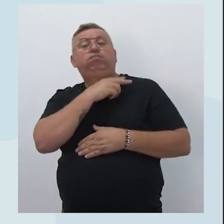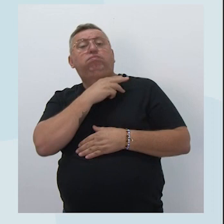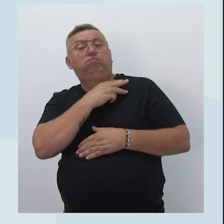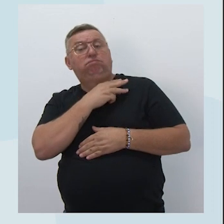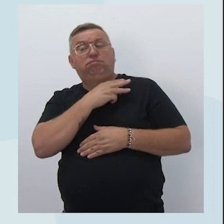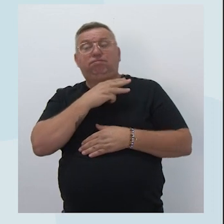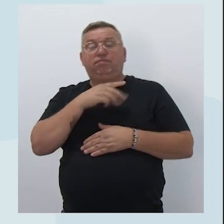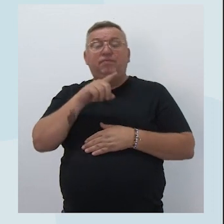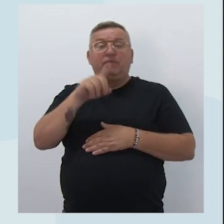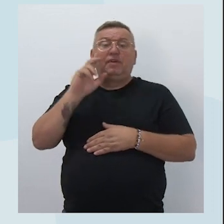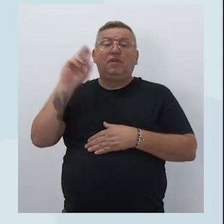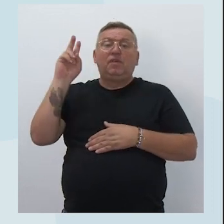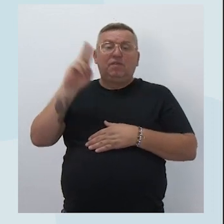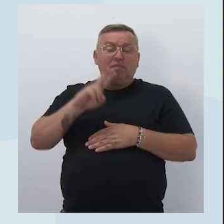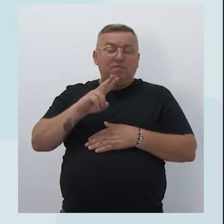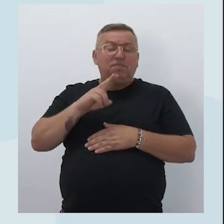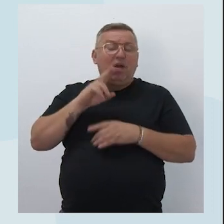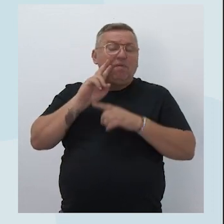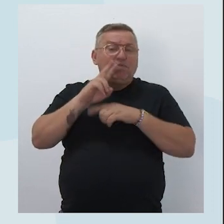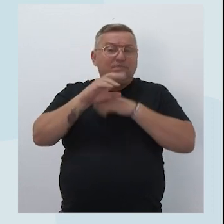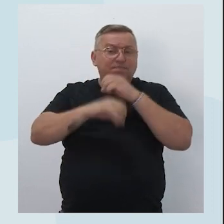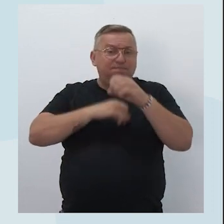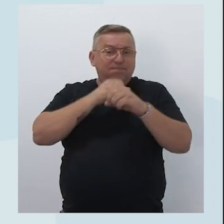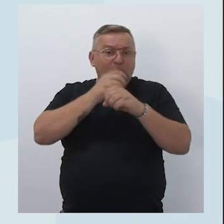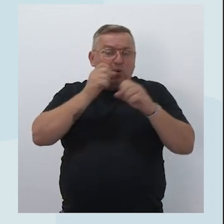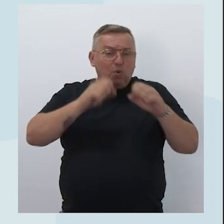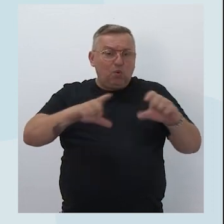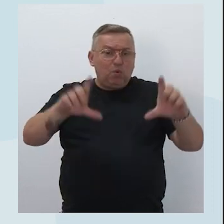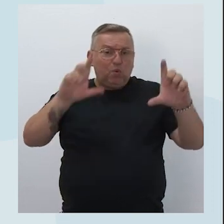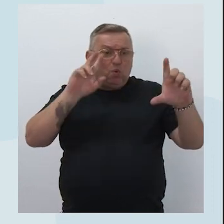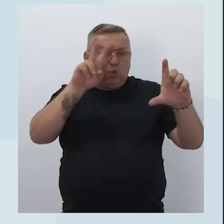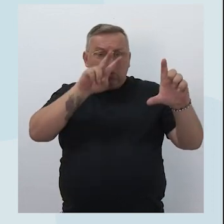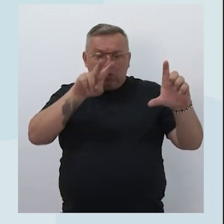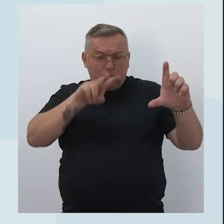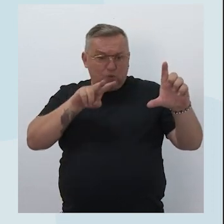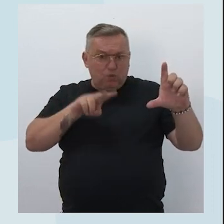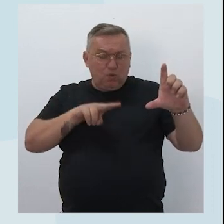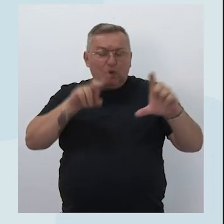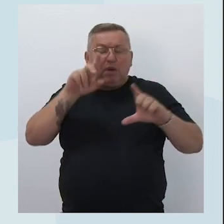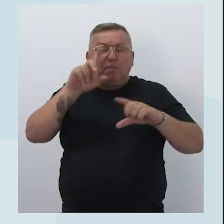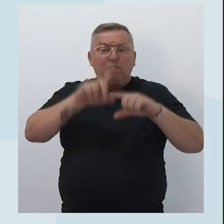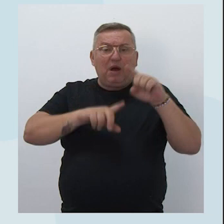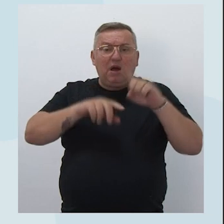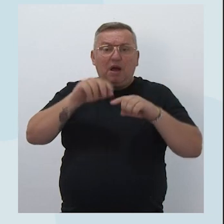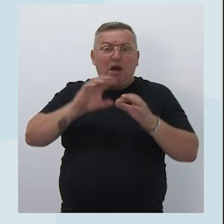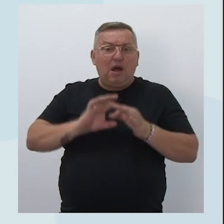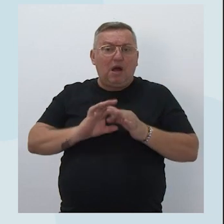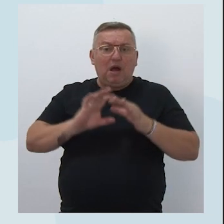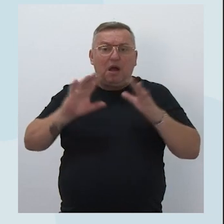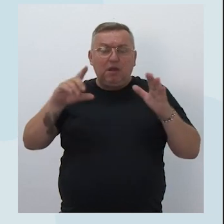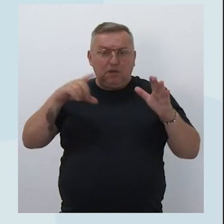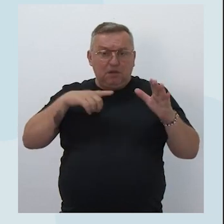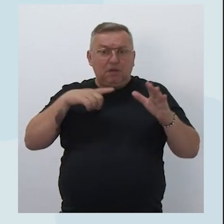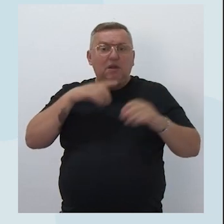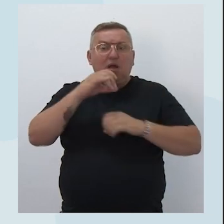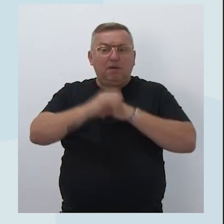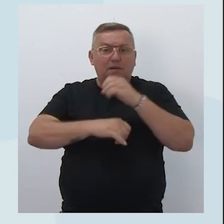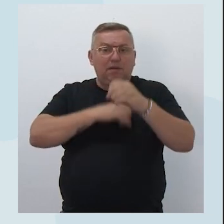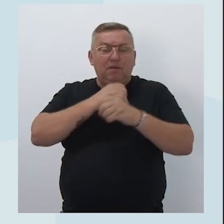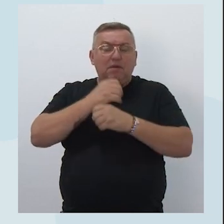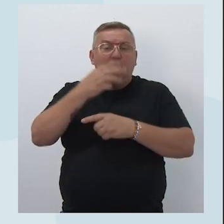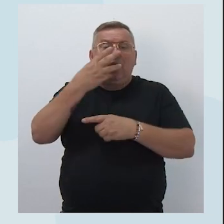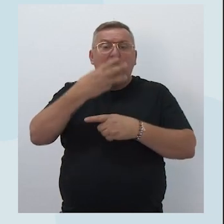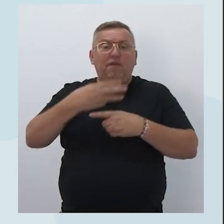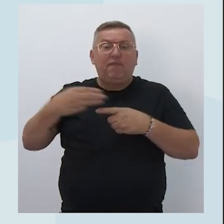nesse site e darem uma olhadinha, que todo material disponível encontra-se nesse site da EFAP.